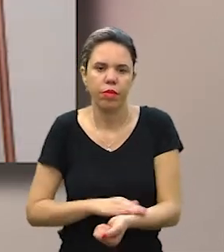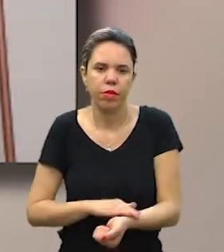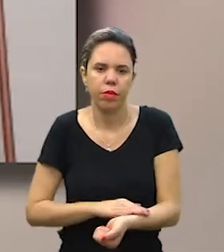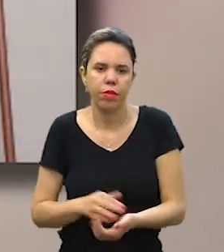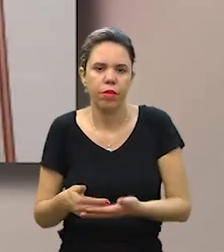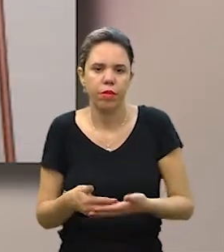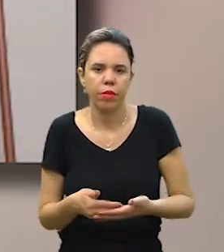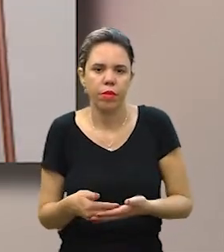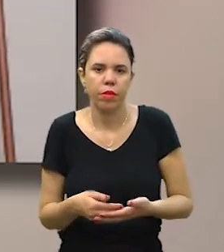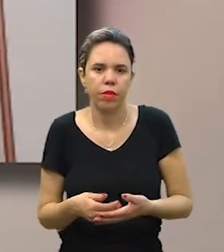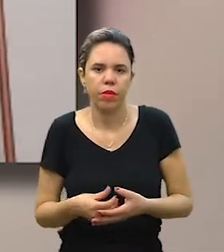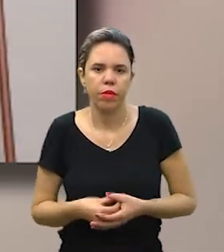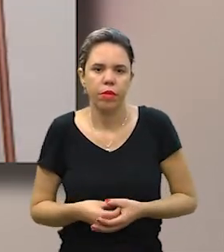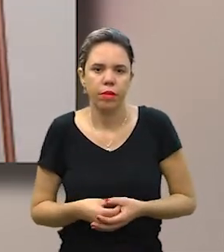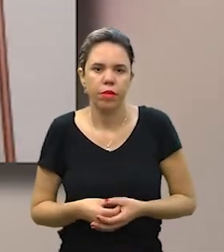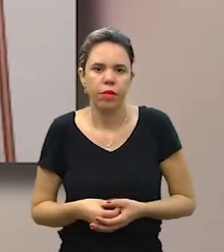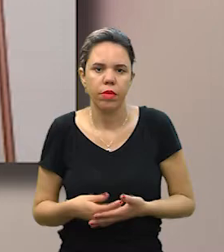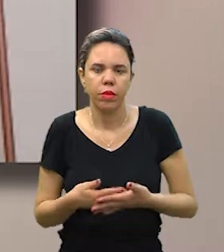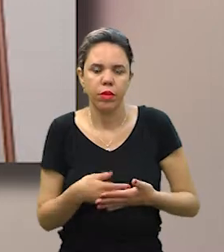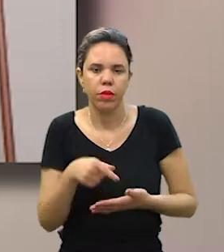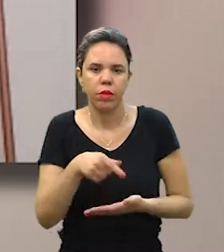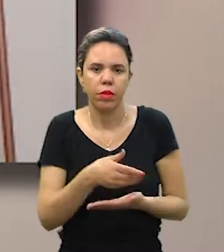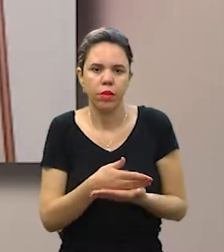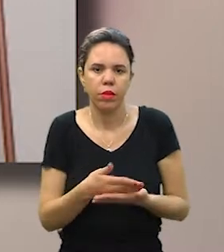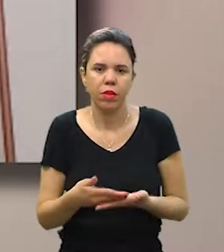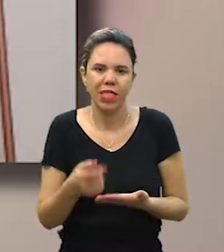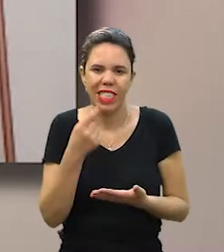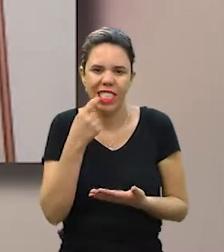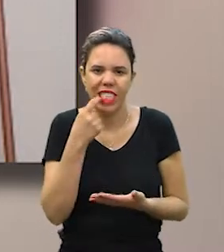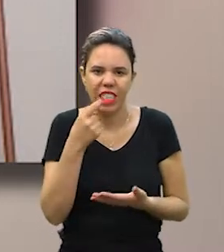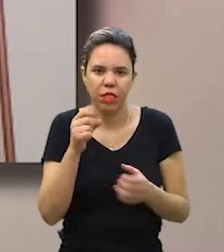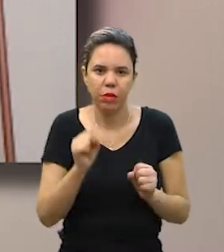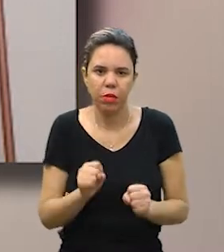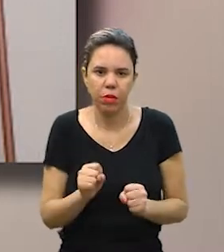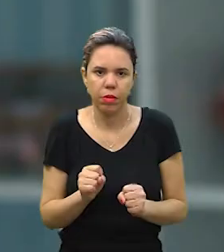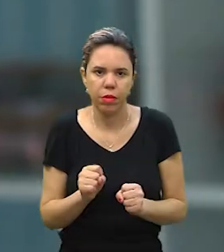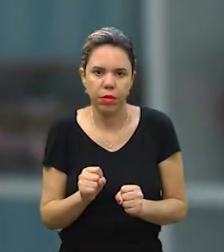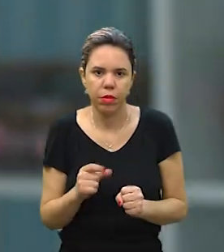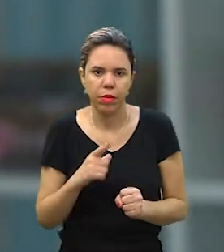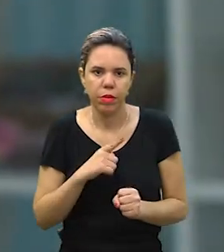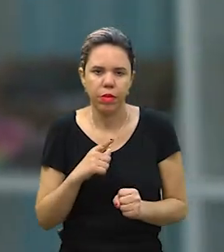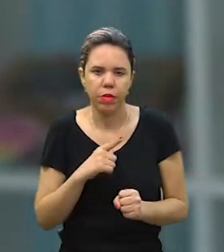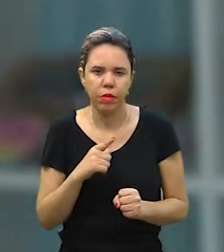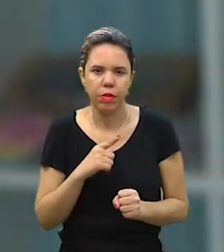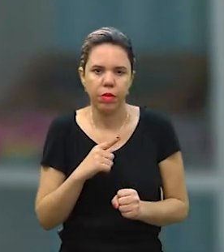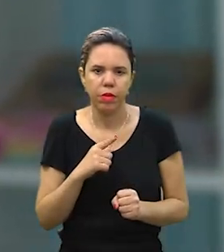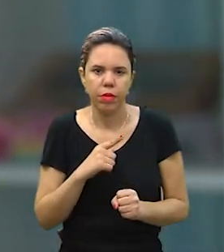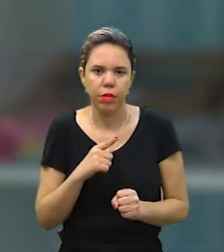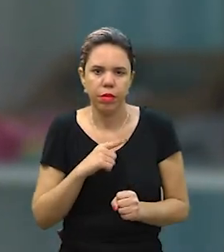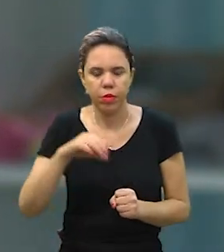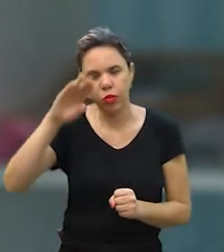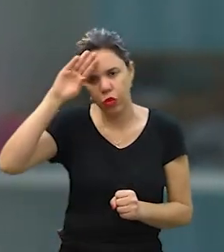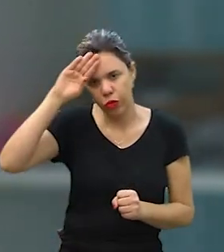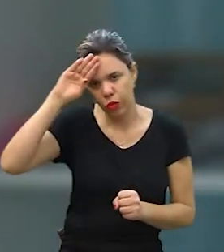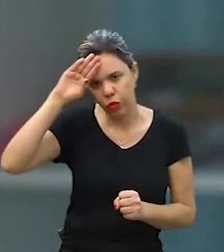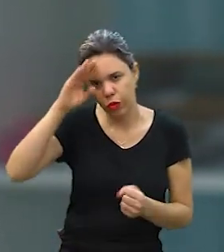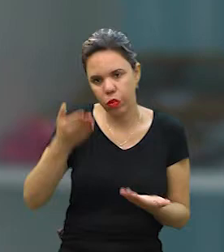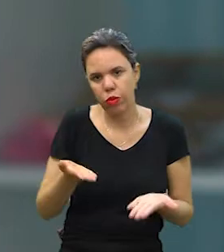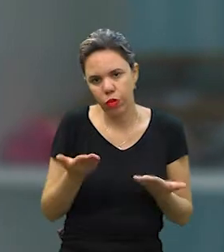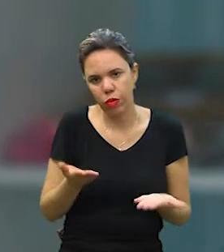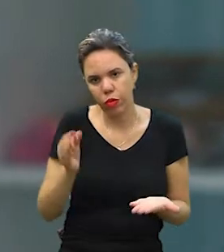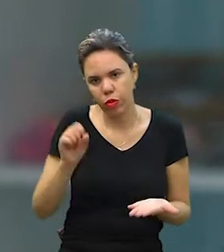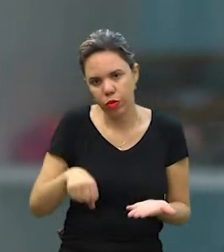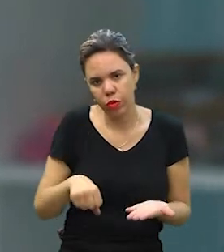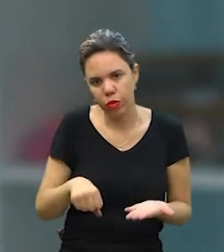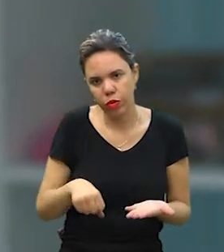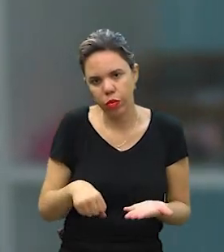irritação desse bebê, né? Então, o bebê que está começando com dentição, ele pode ter uma febre leve, sim,